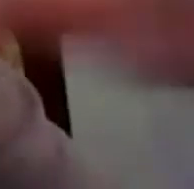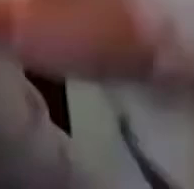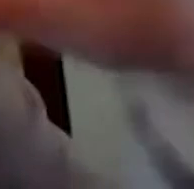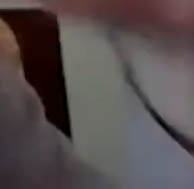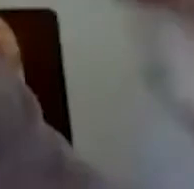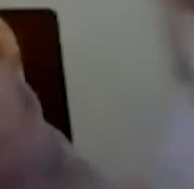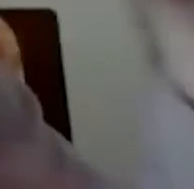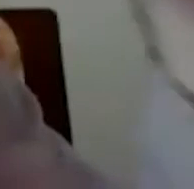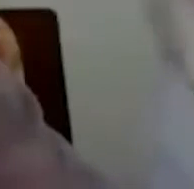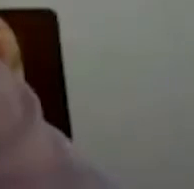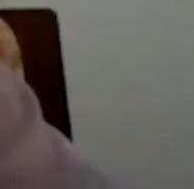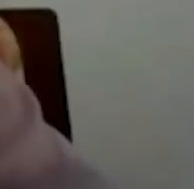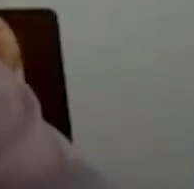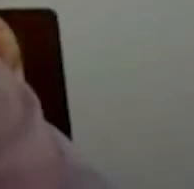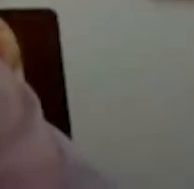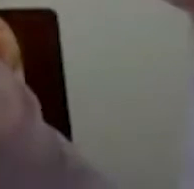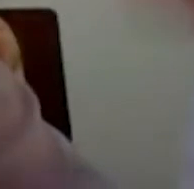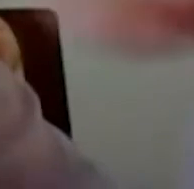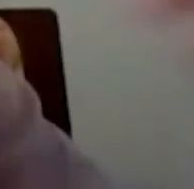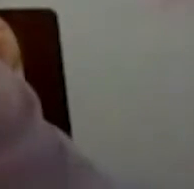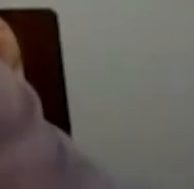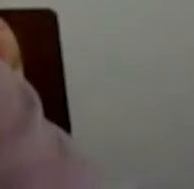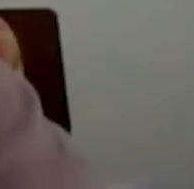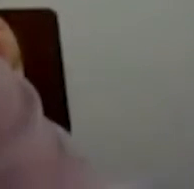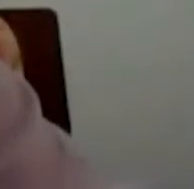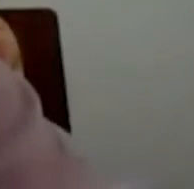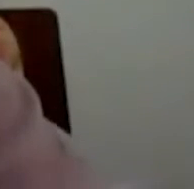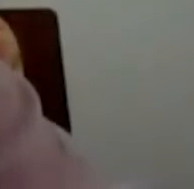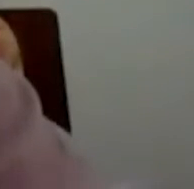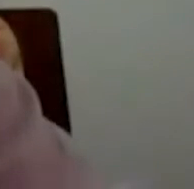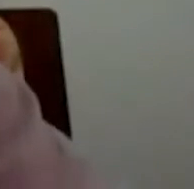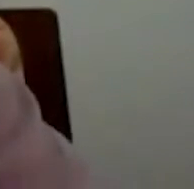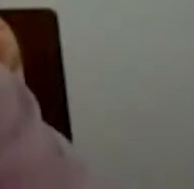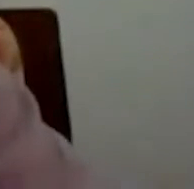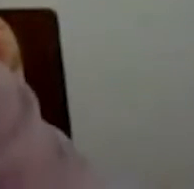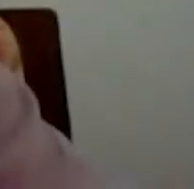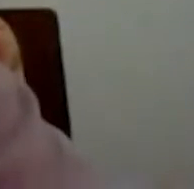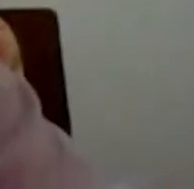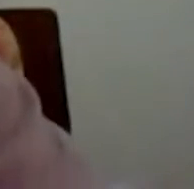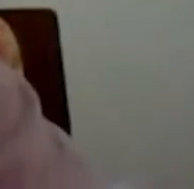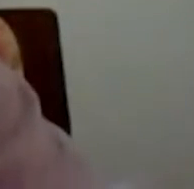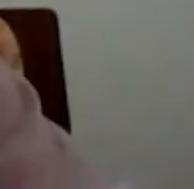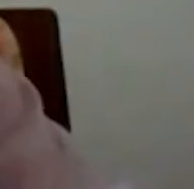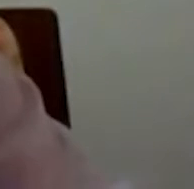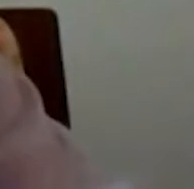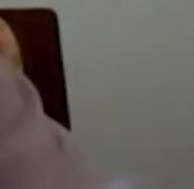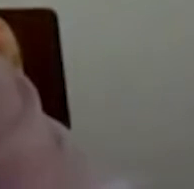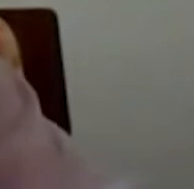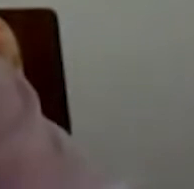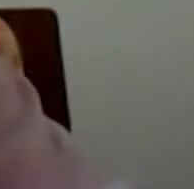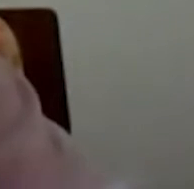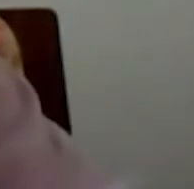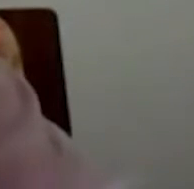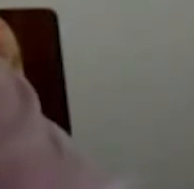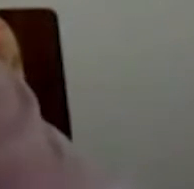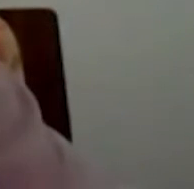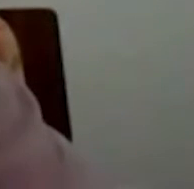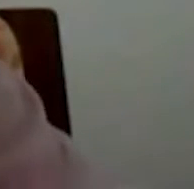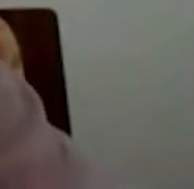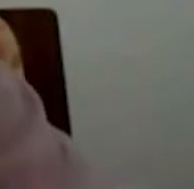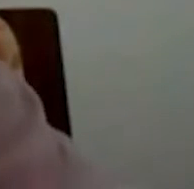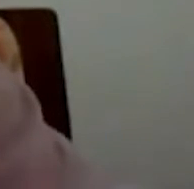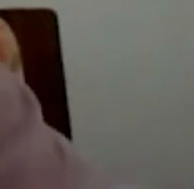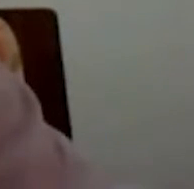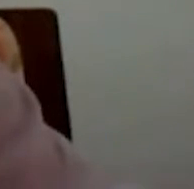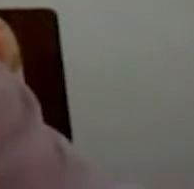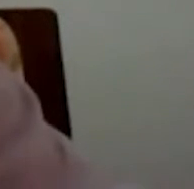Júnior, Rodolfo Dantas, todos esses homens que não governaram o Brasil porque a monarquia acabou, eles